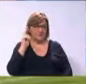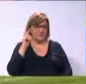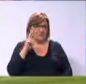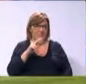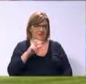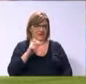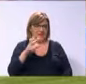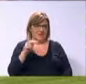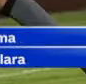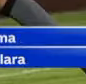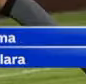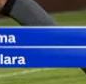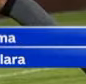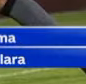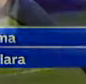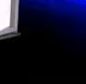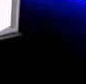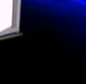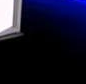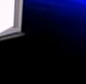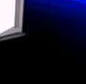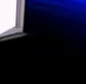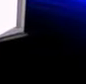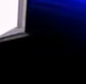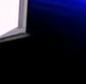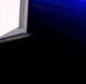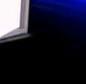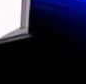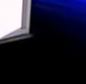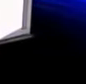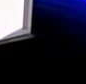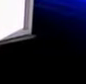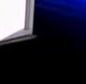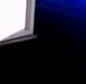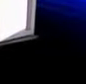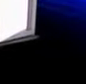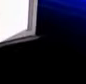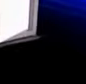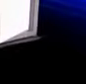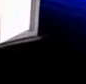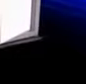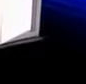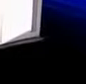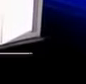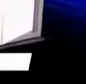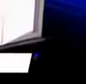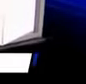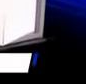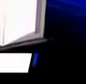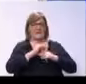graças é a mensagem android o google ao administrador do santa clara para rever